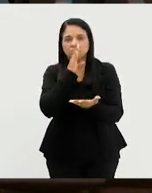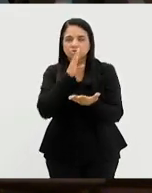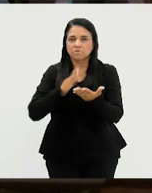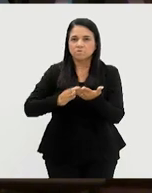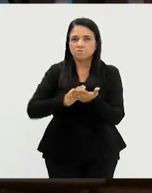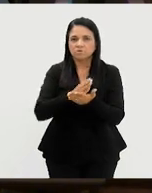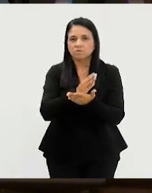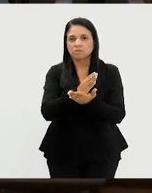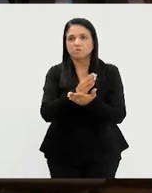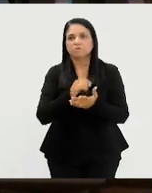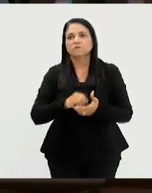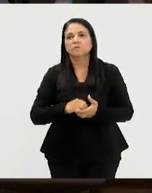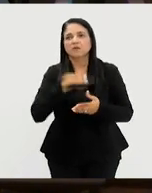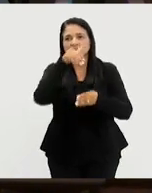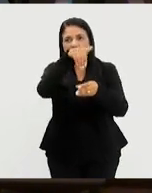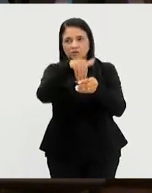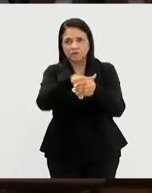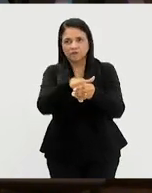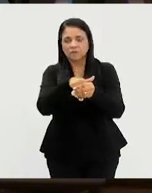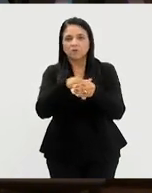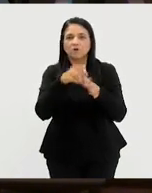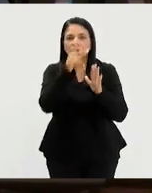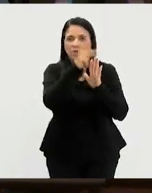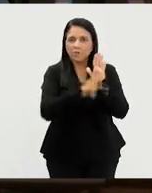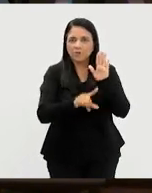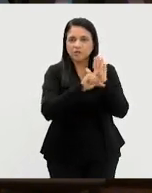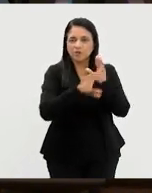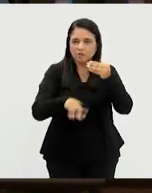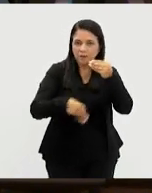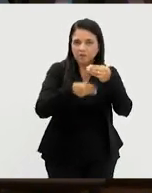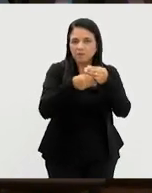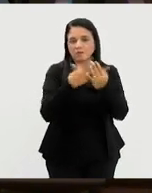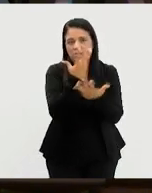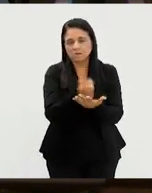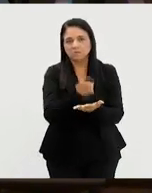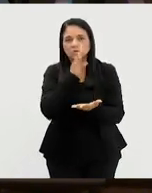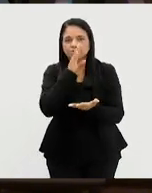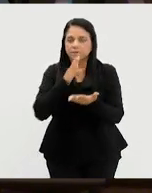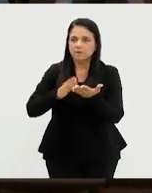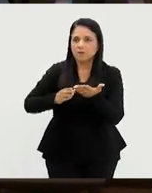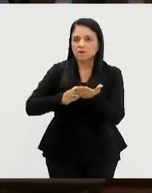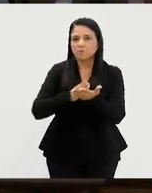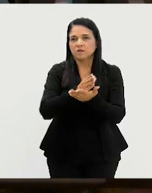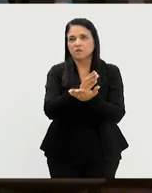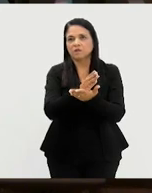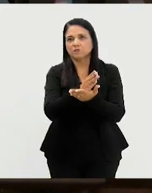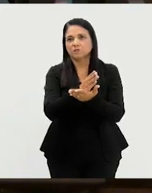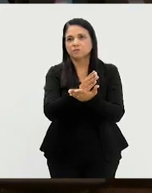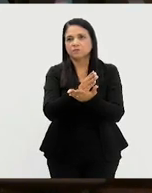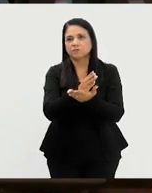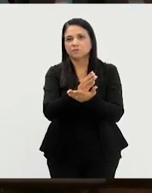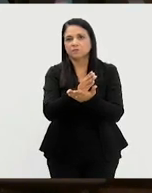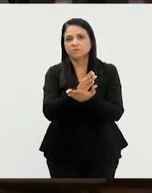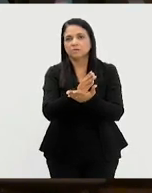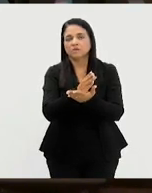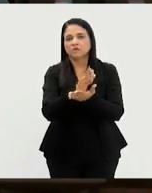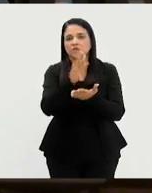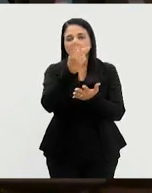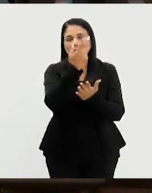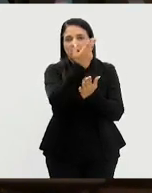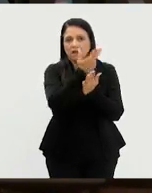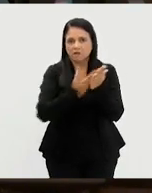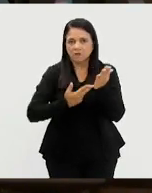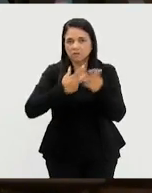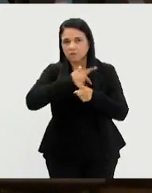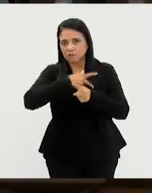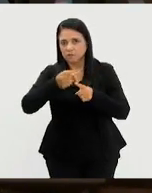aprovado em votação o projeto assim emendado senhores que aprova permes como estão aprovado vai a redação do vencido para